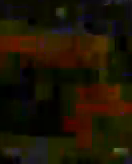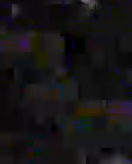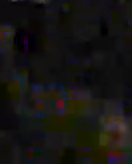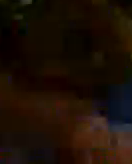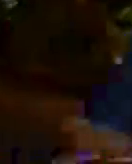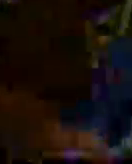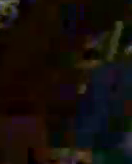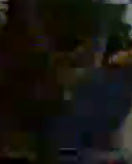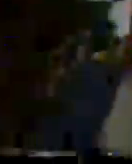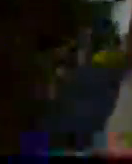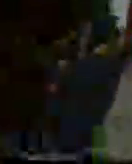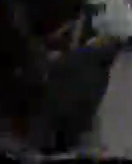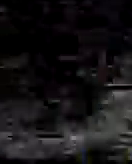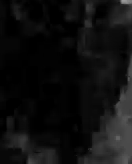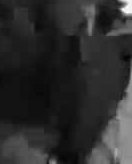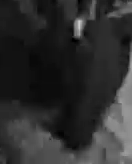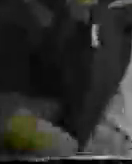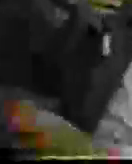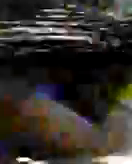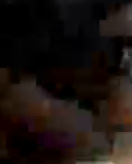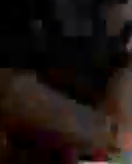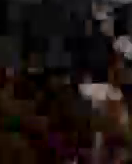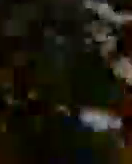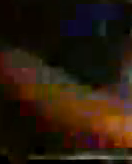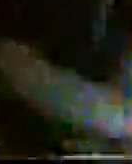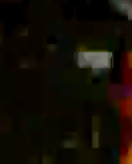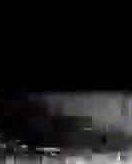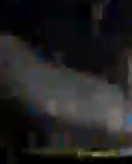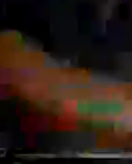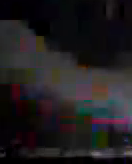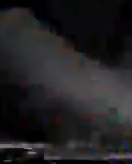Estamos bem, o